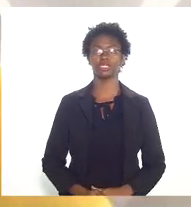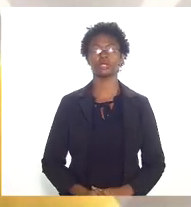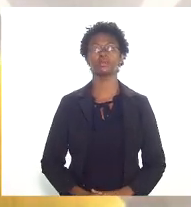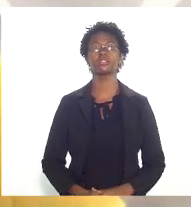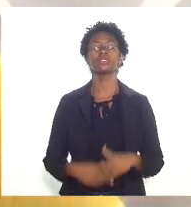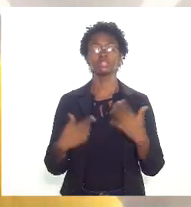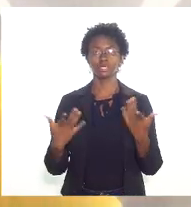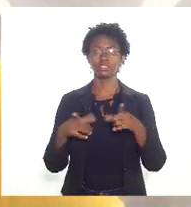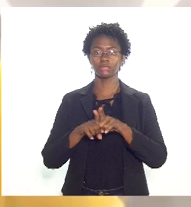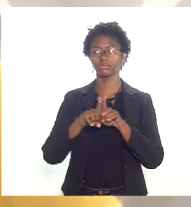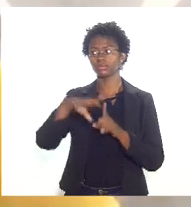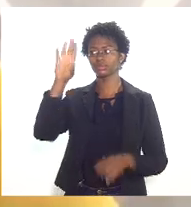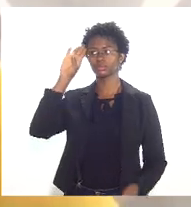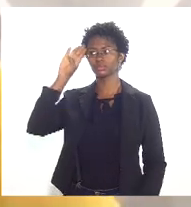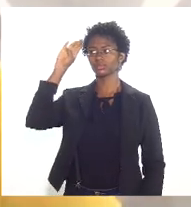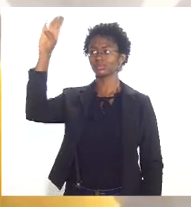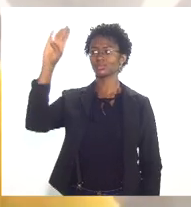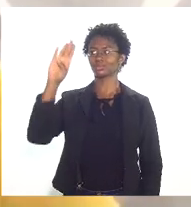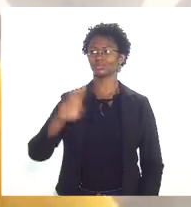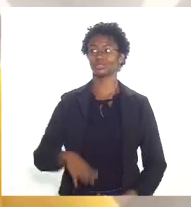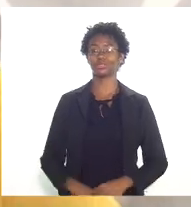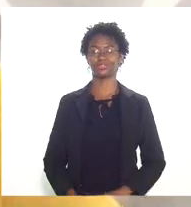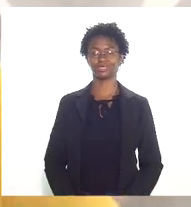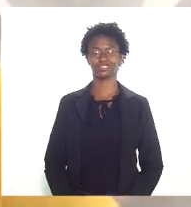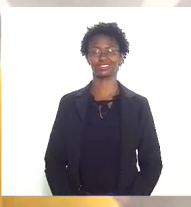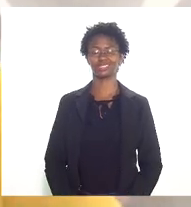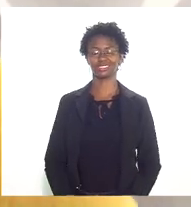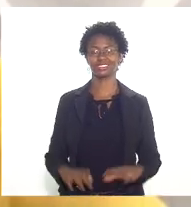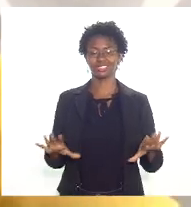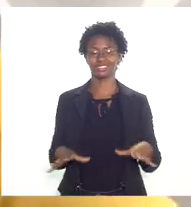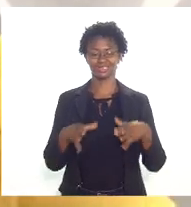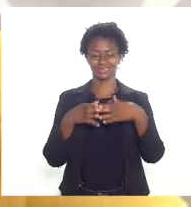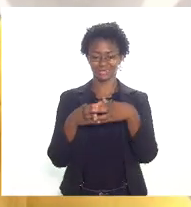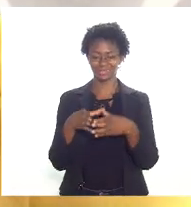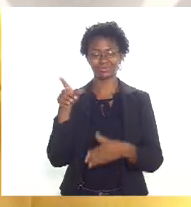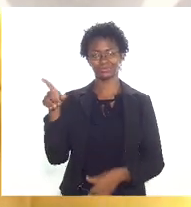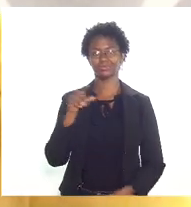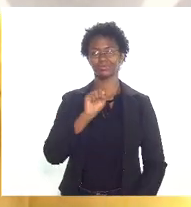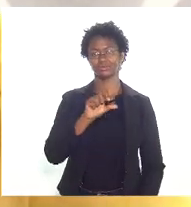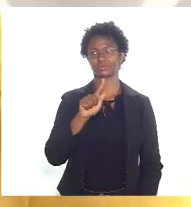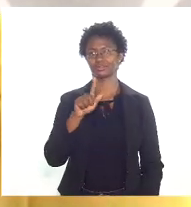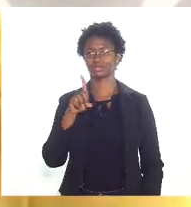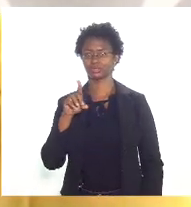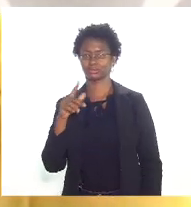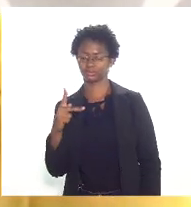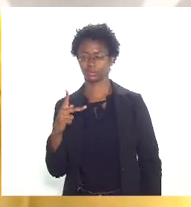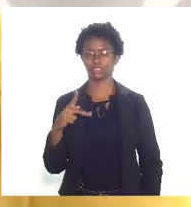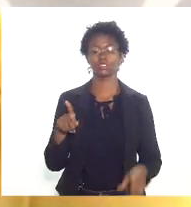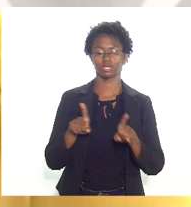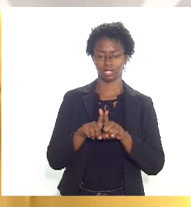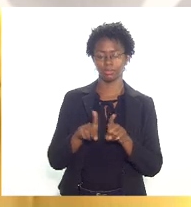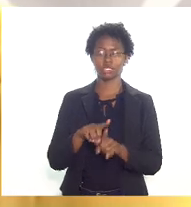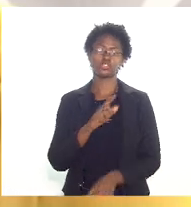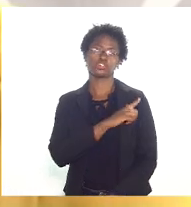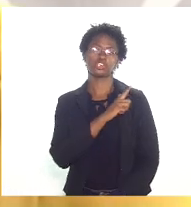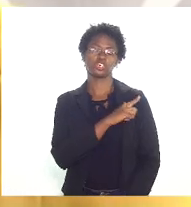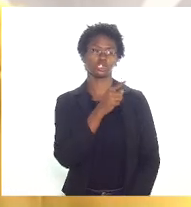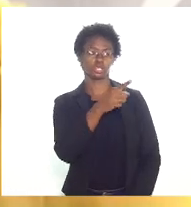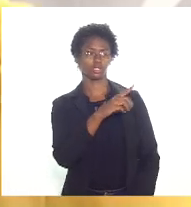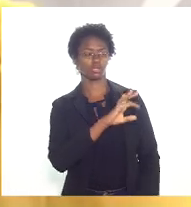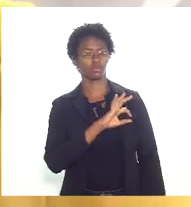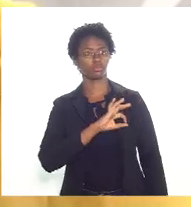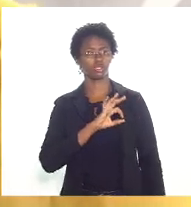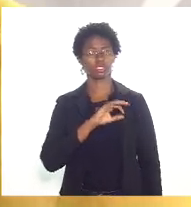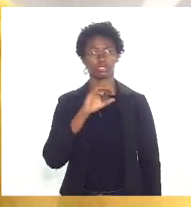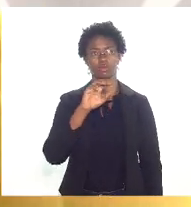e principalmente a equipe da 16ª DP conduzida aí com brilhantismo pelo delegado Henrique Damasceno